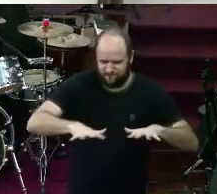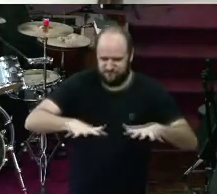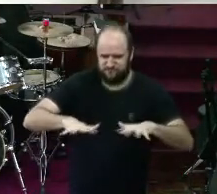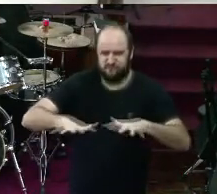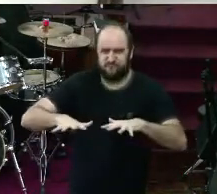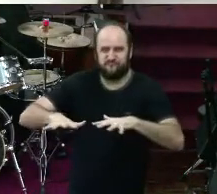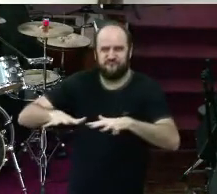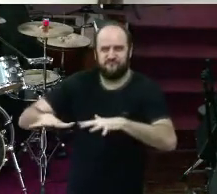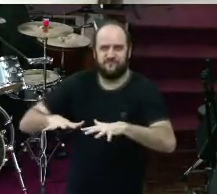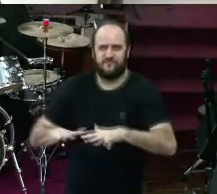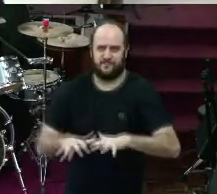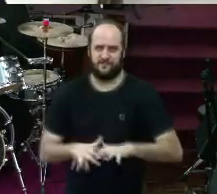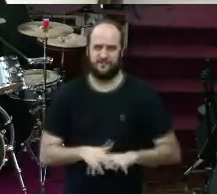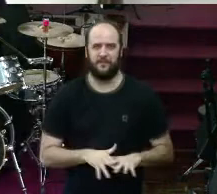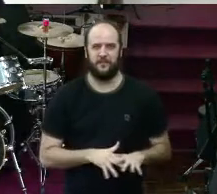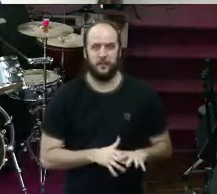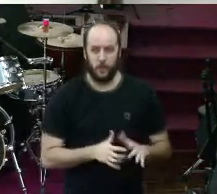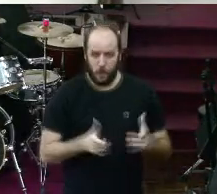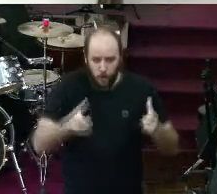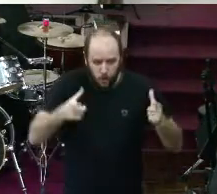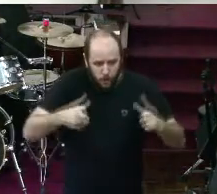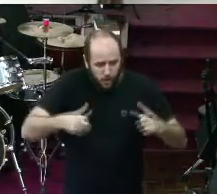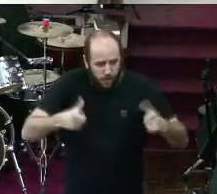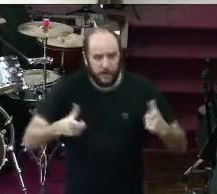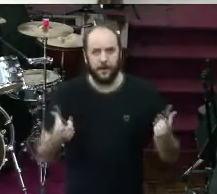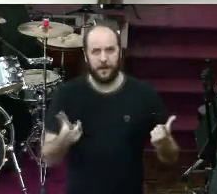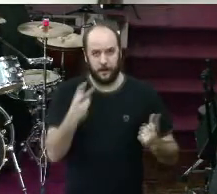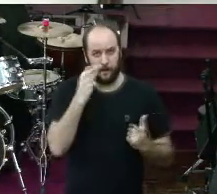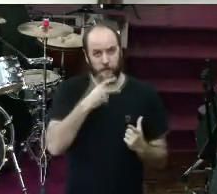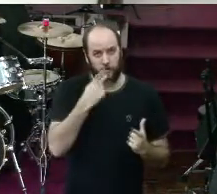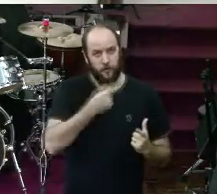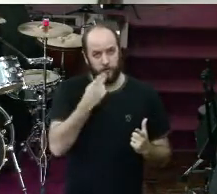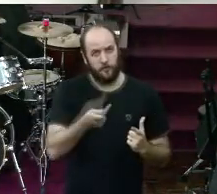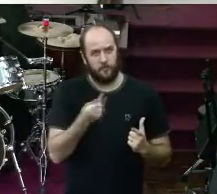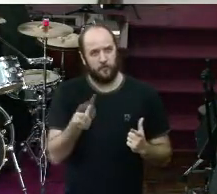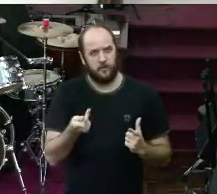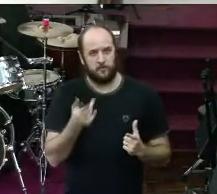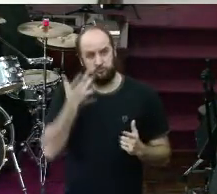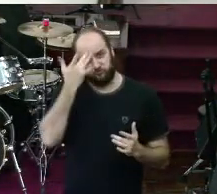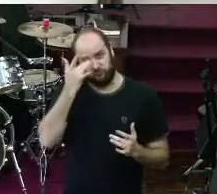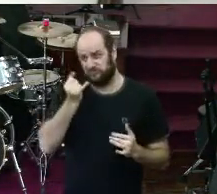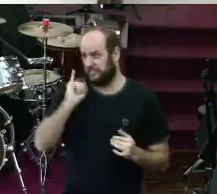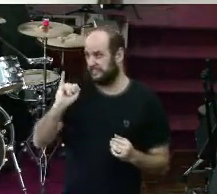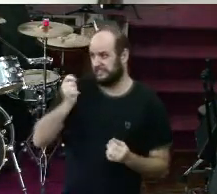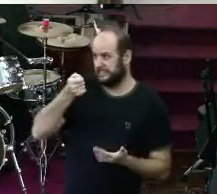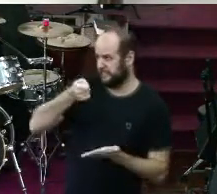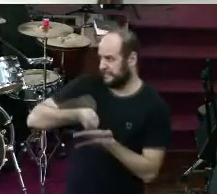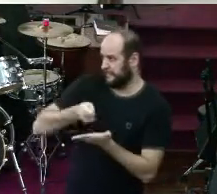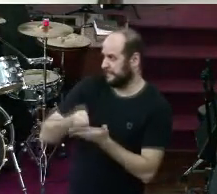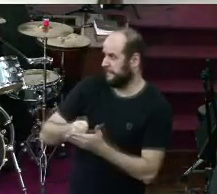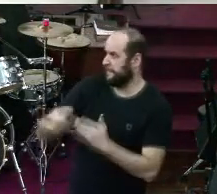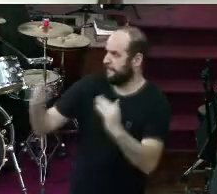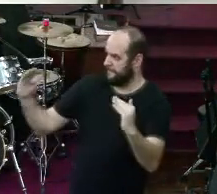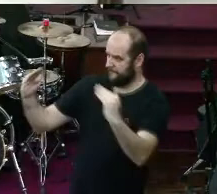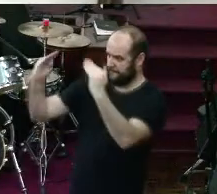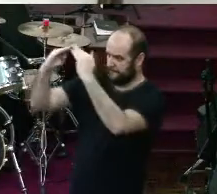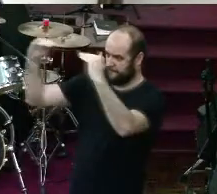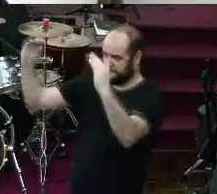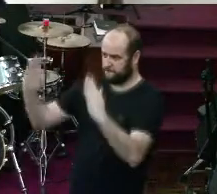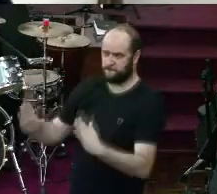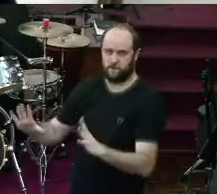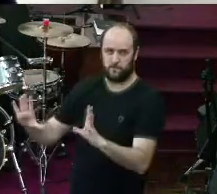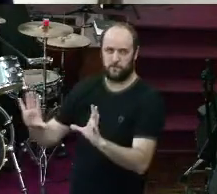do que clamava. O lugar ali, conforme nós falamos, não temos como afirmar categoricamente que era o templo de